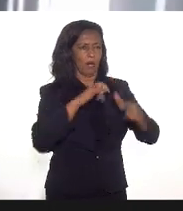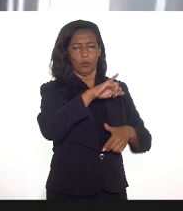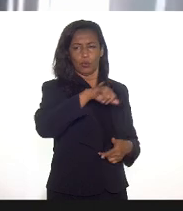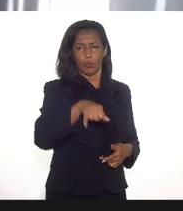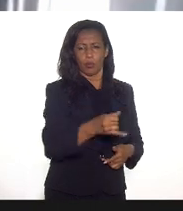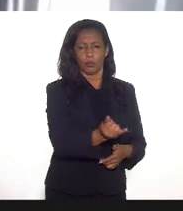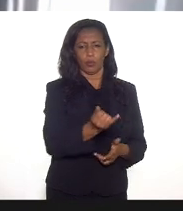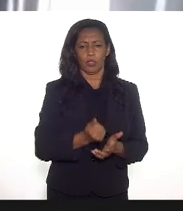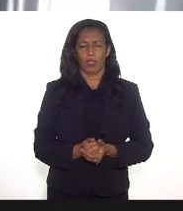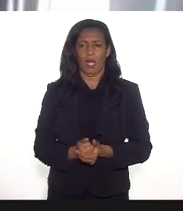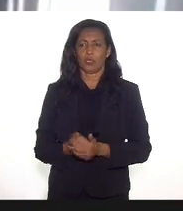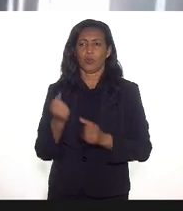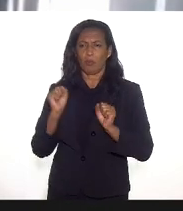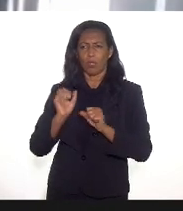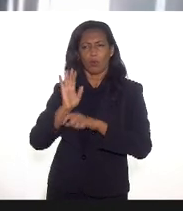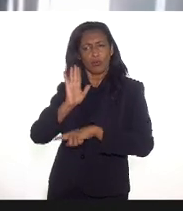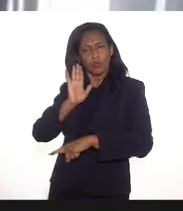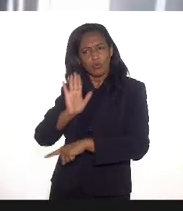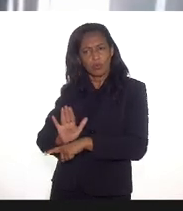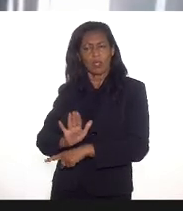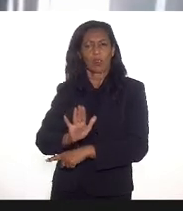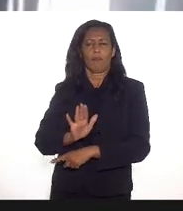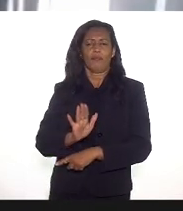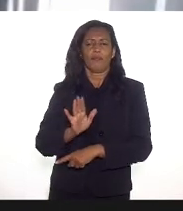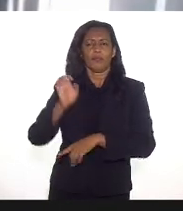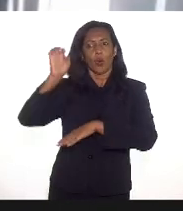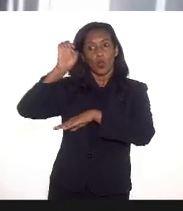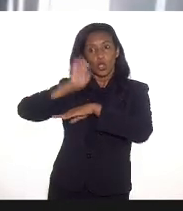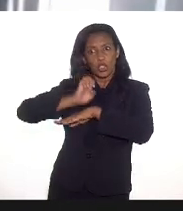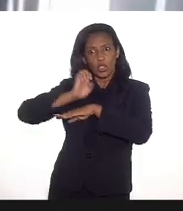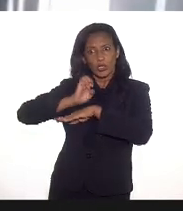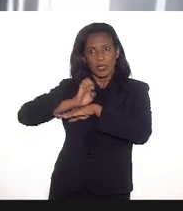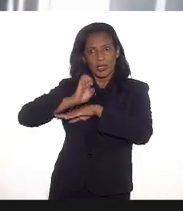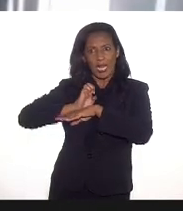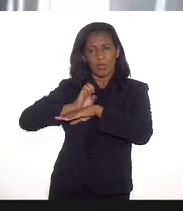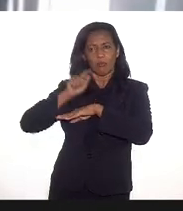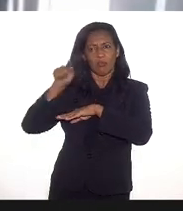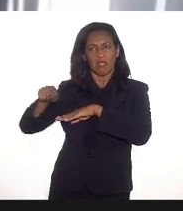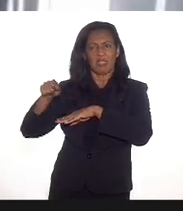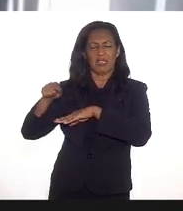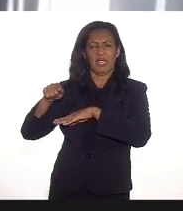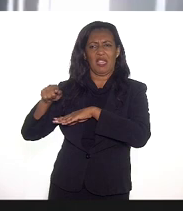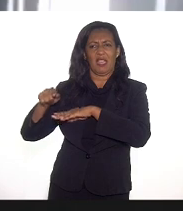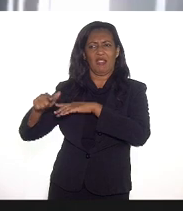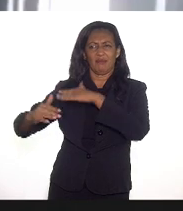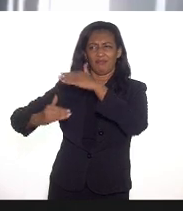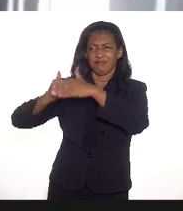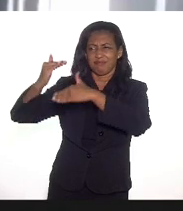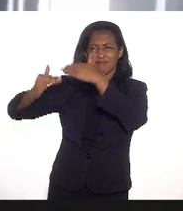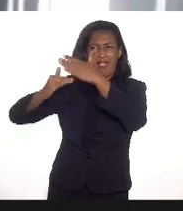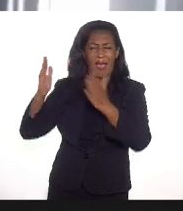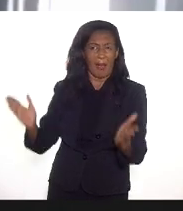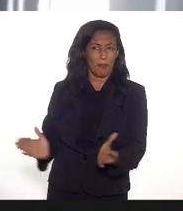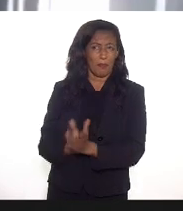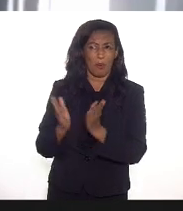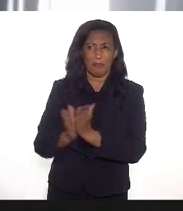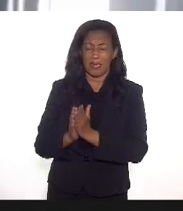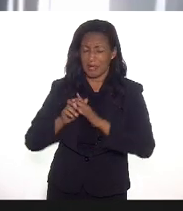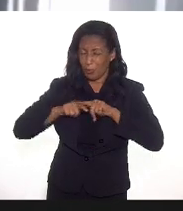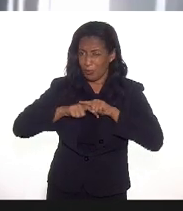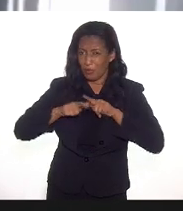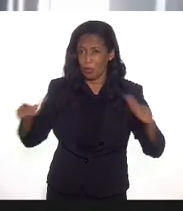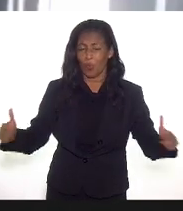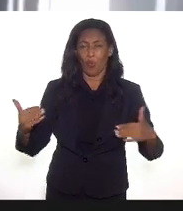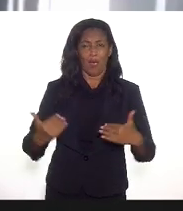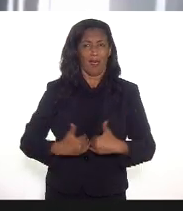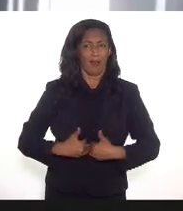oportunidades, possam ajudar o Estado a enfrentar essa chaga, que é uma trava do nosso desenvolvimento. A pobreza aumentou demais, a miséria aumentou